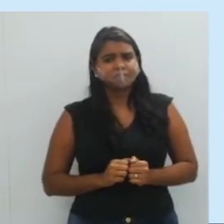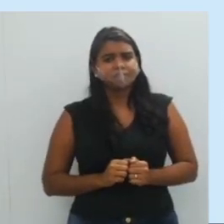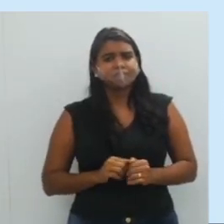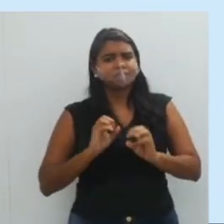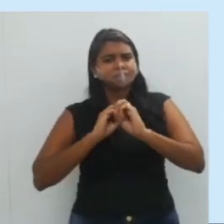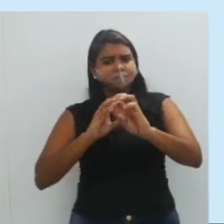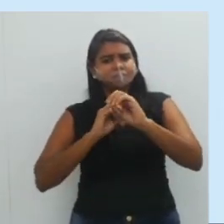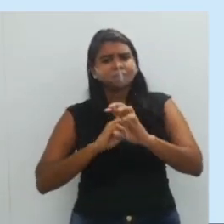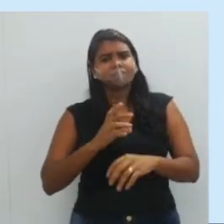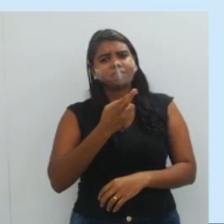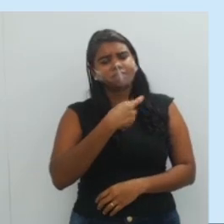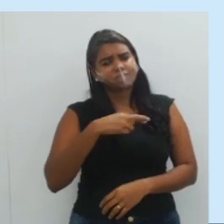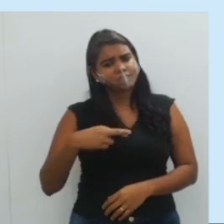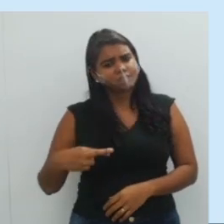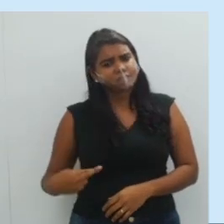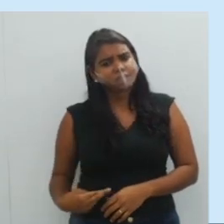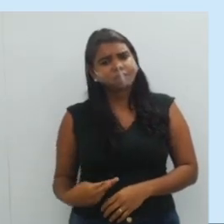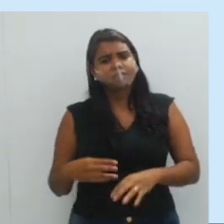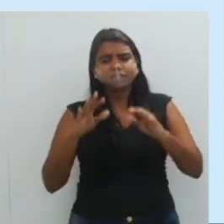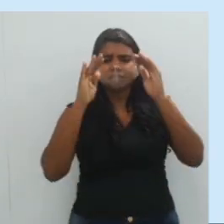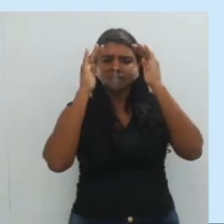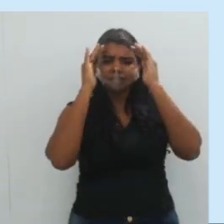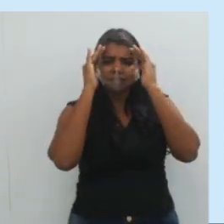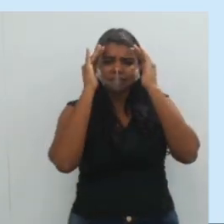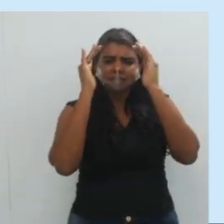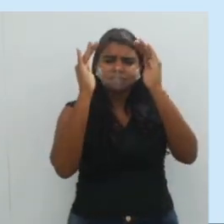componente ensino religioso, respeito,